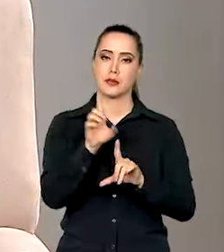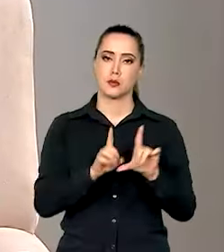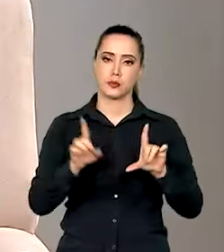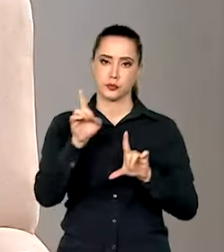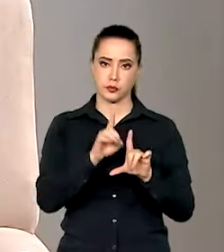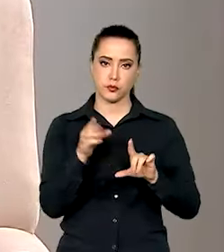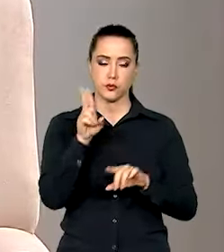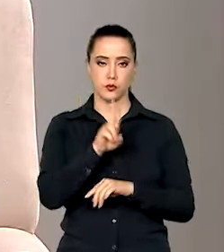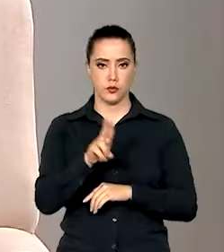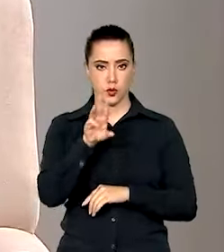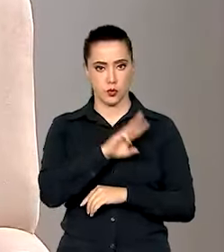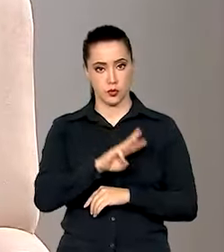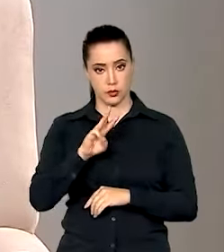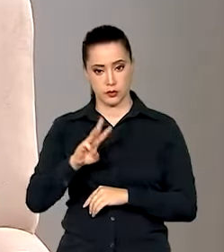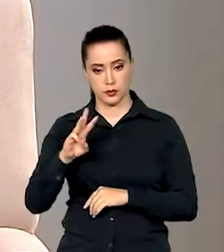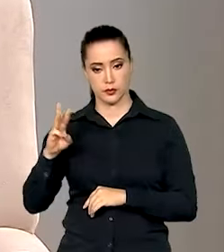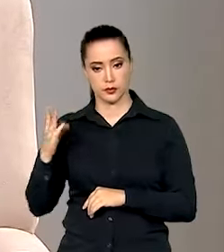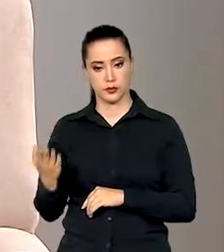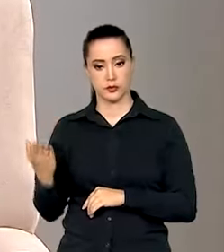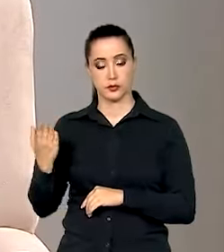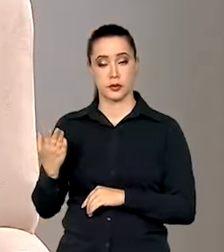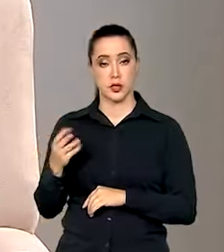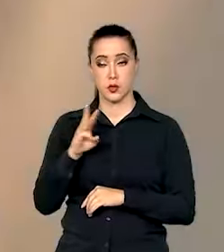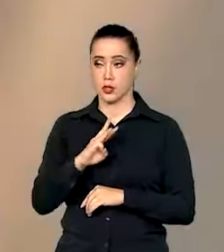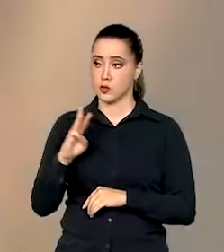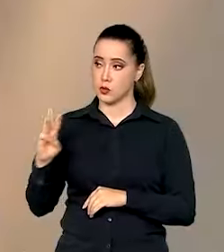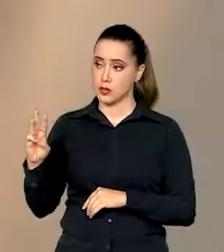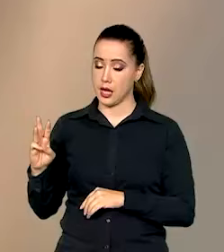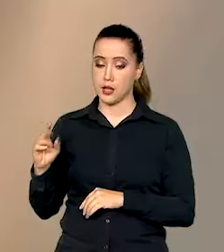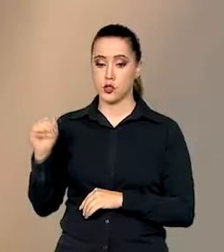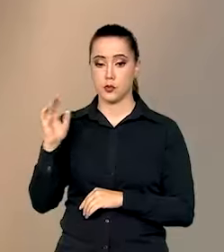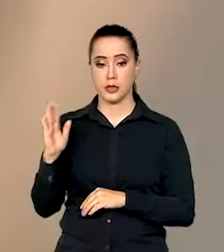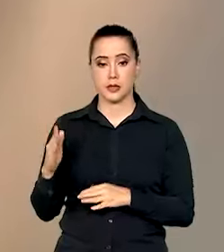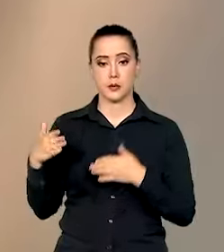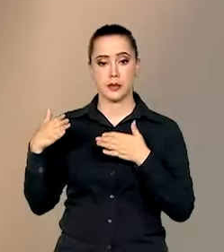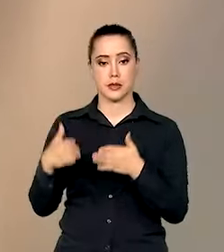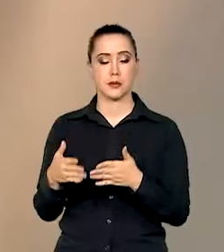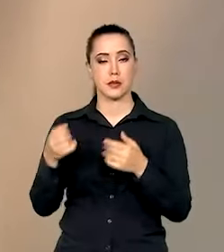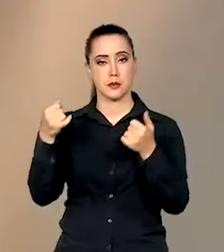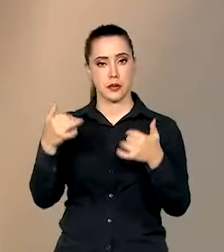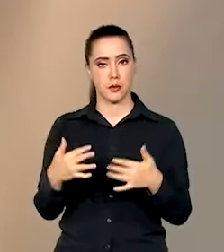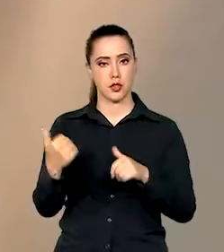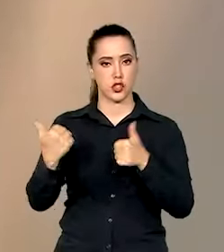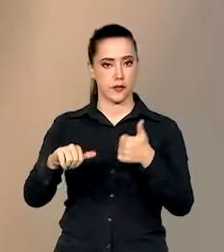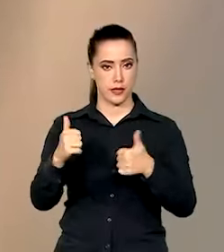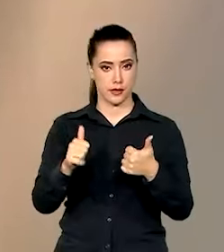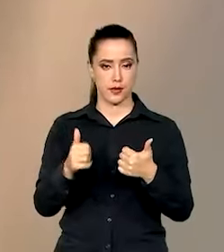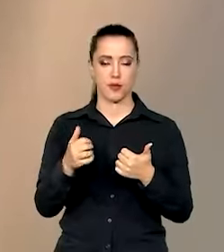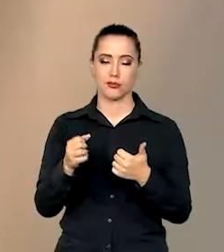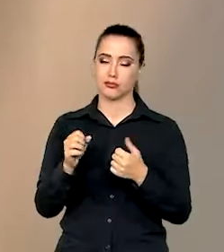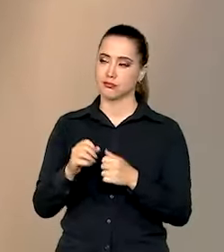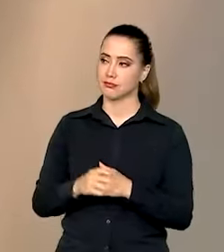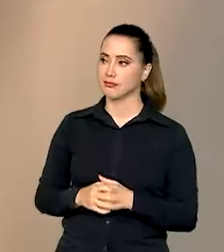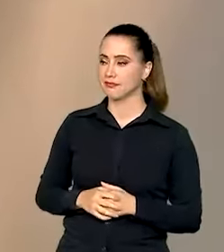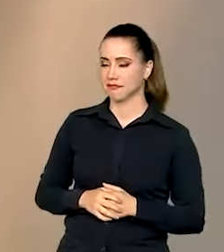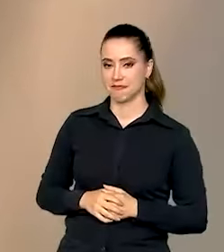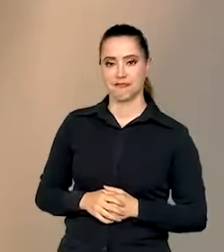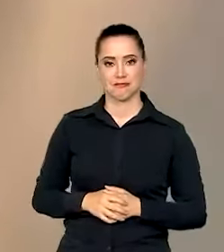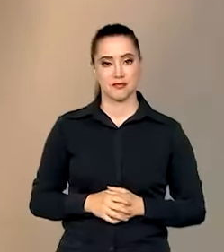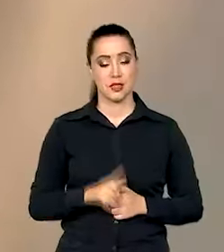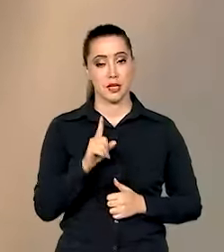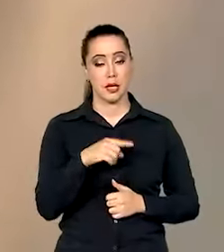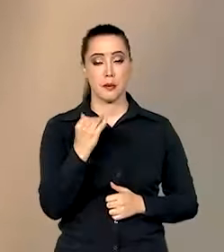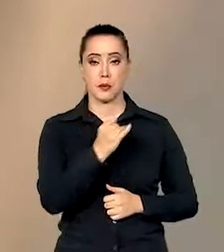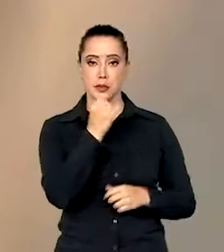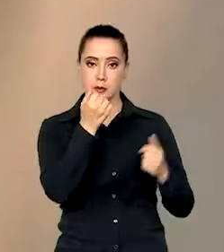Pela plataforma Brasil Participativo. Né? Gostaria que você fizesse uma avaliação disso aí. Olha, é importante